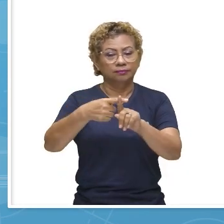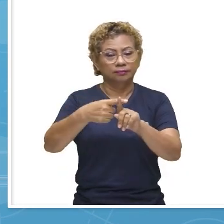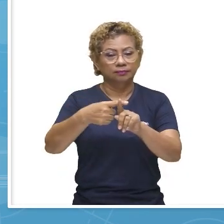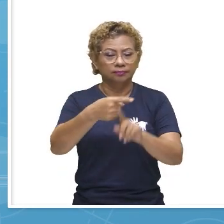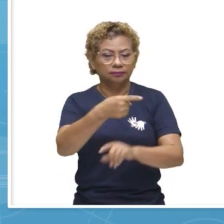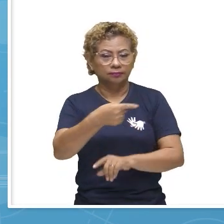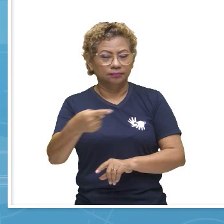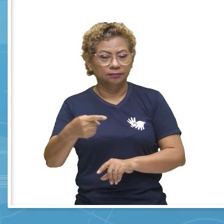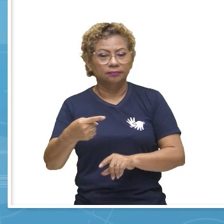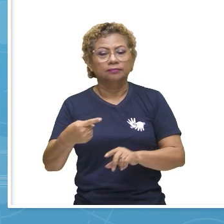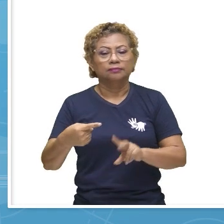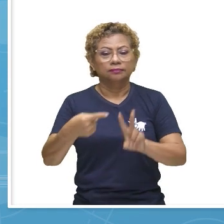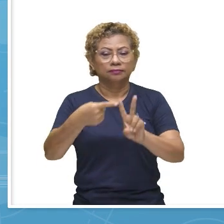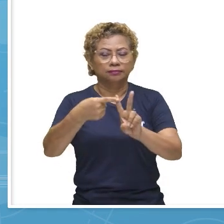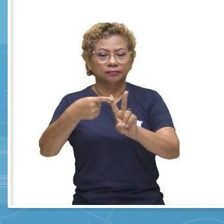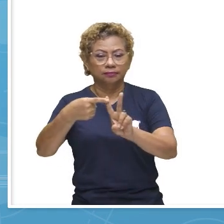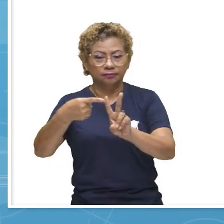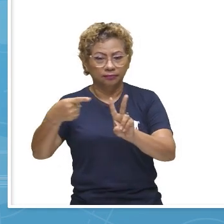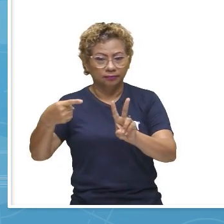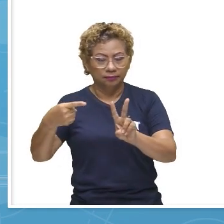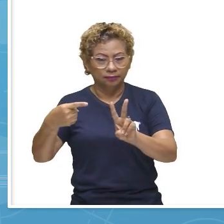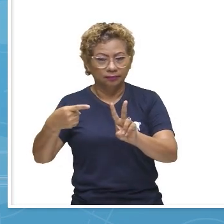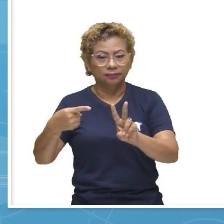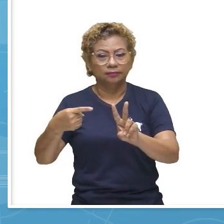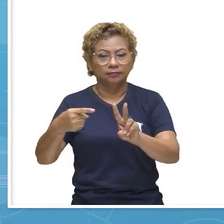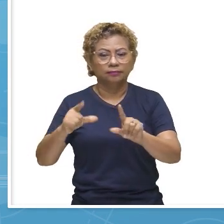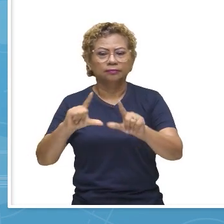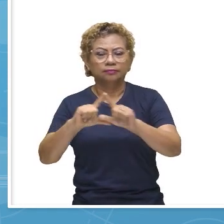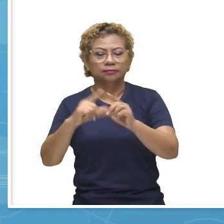raiz quadrada de delta, que deu